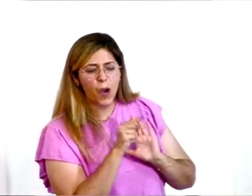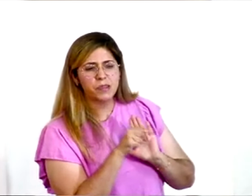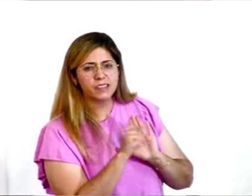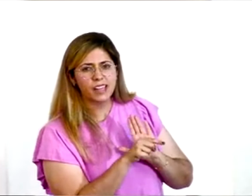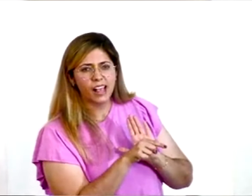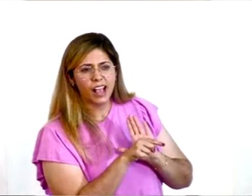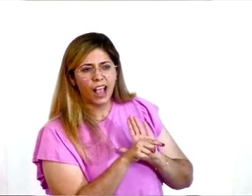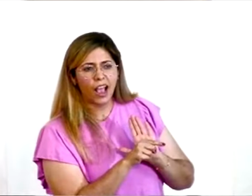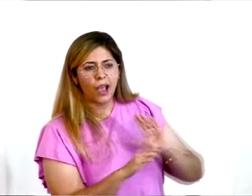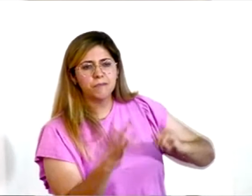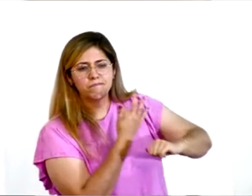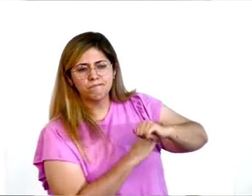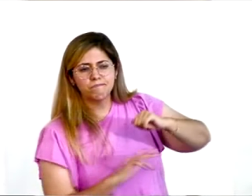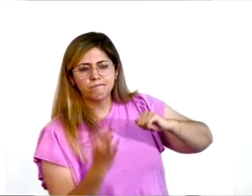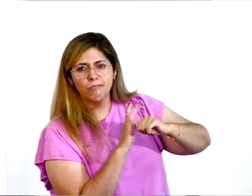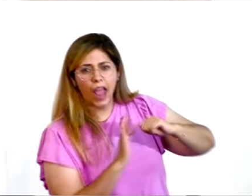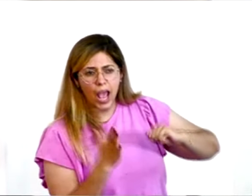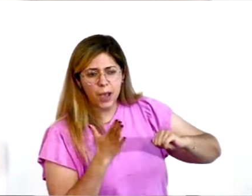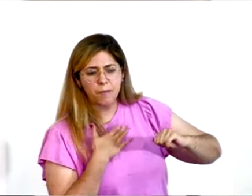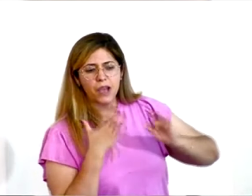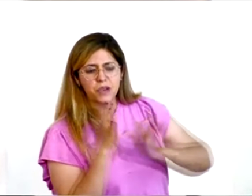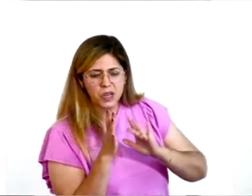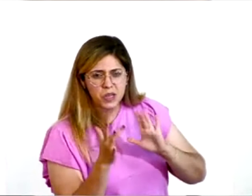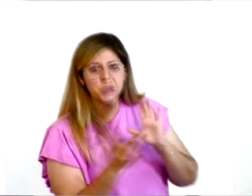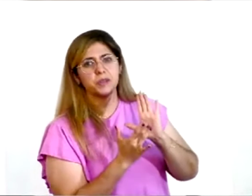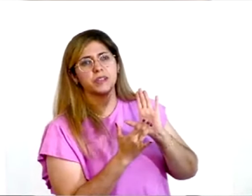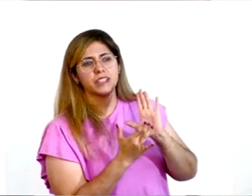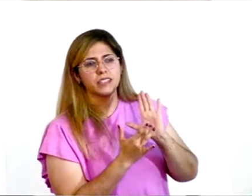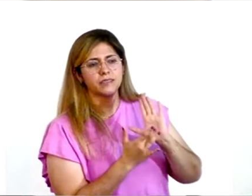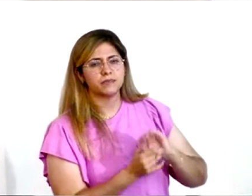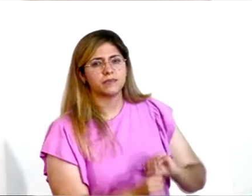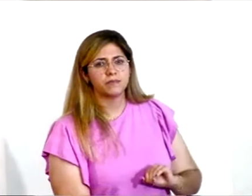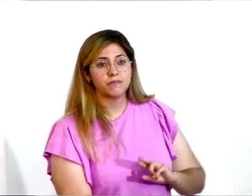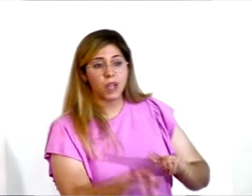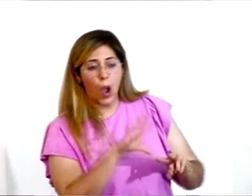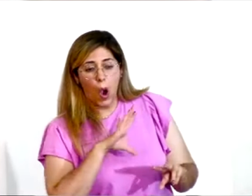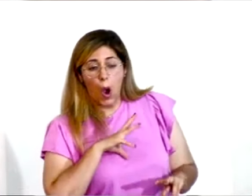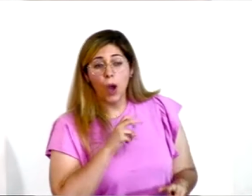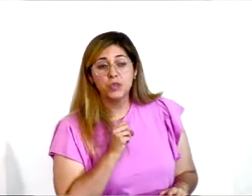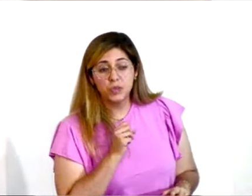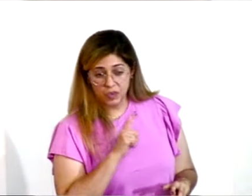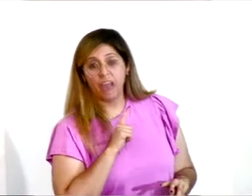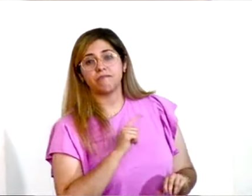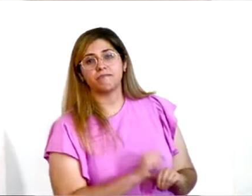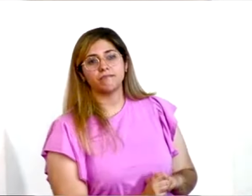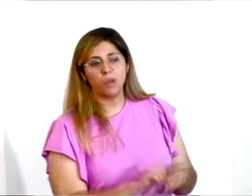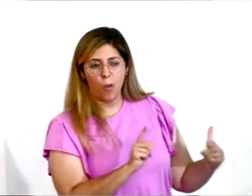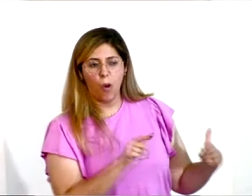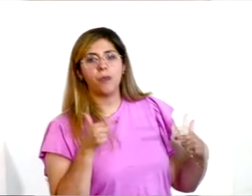estás ferindo. Eu sou Jesus a quem tu estás odiando. Eu sou Jesus a quem